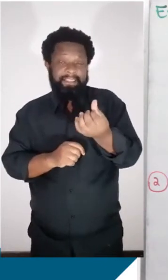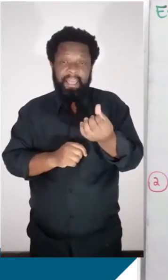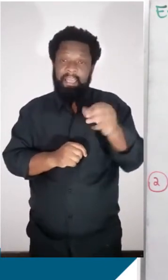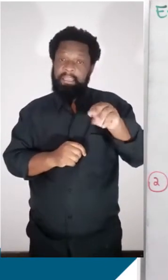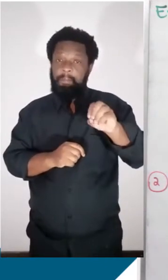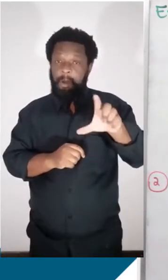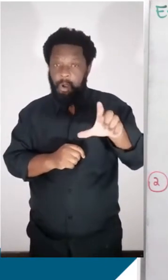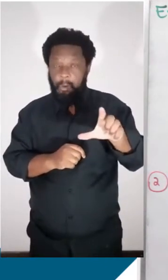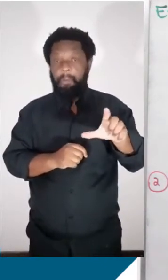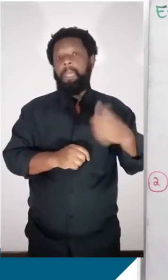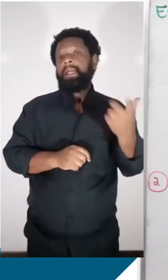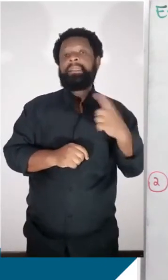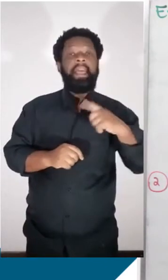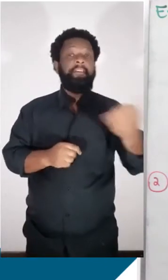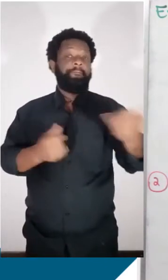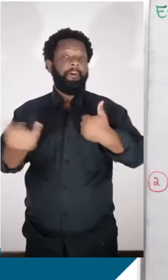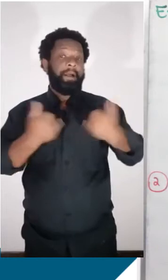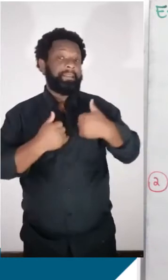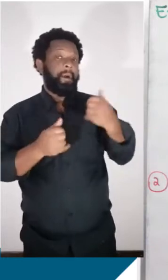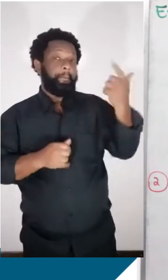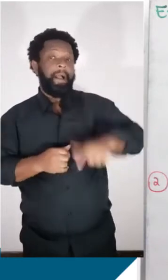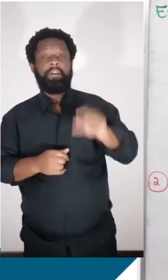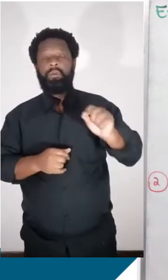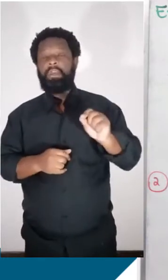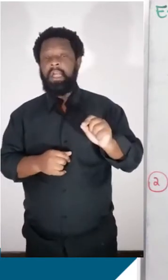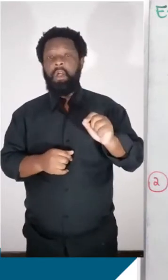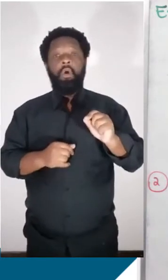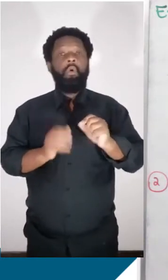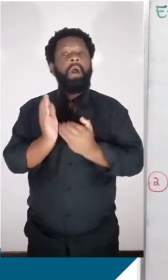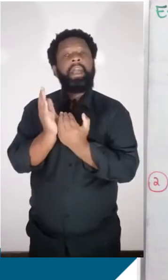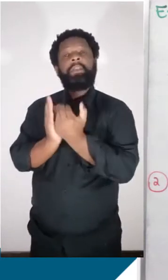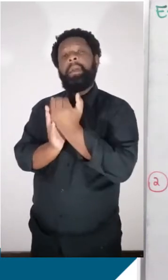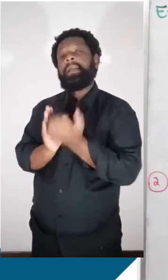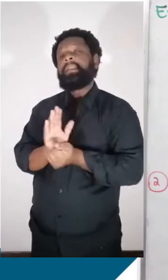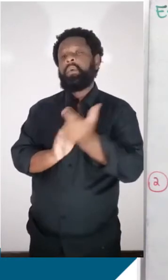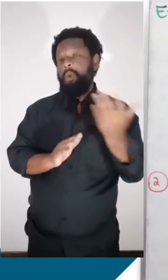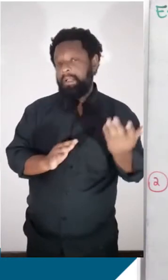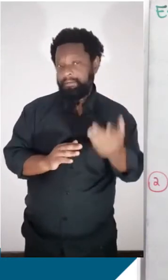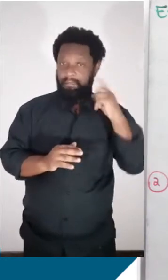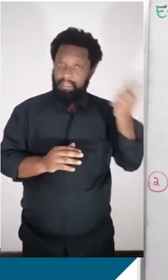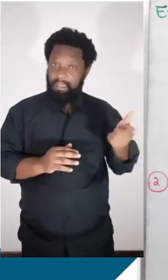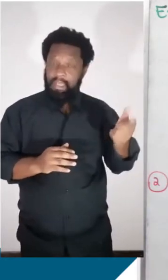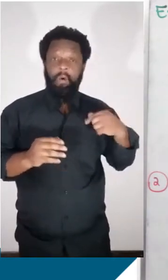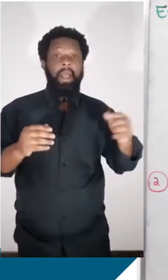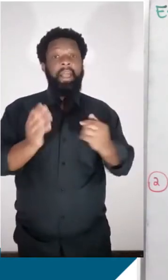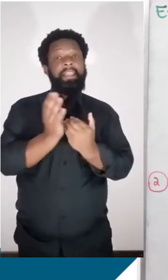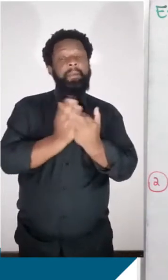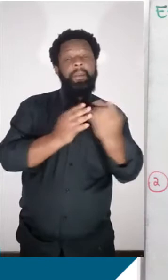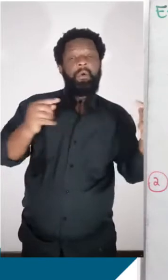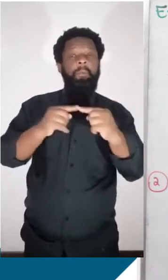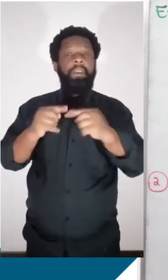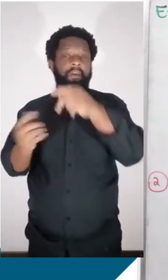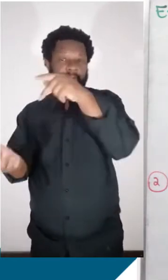Cu. Mas ele dá uma outra informação. Ele fala que o rendimento dessa reação é de 80%. Como o rendimento está